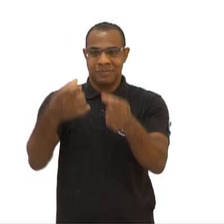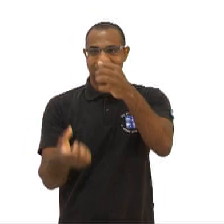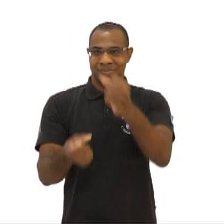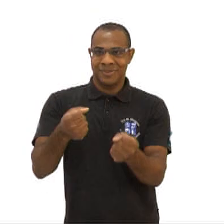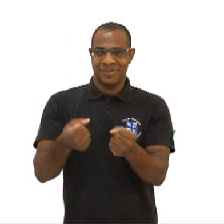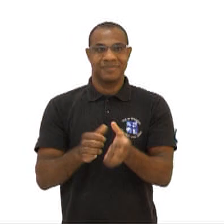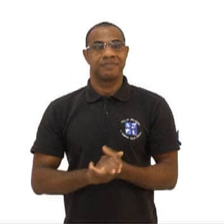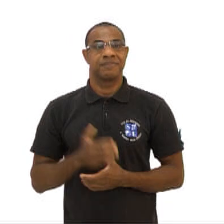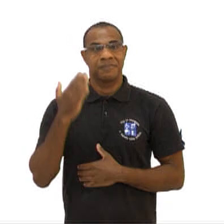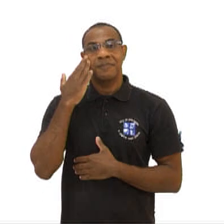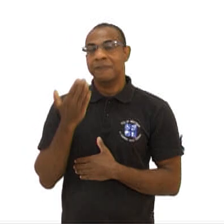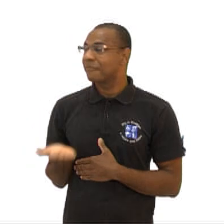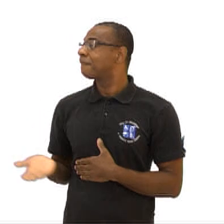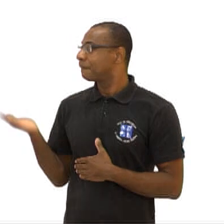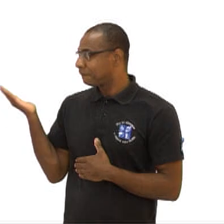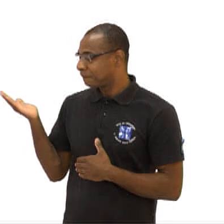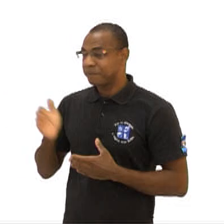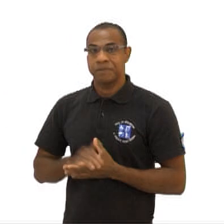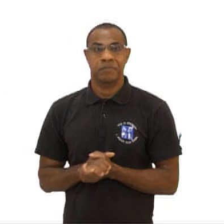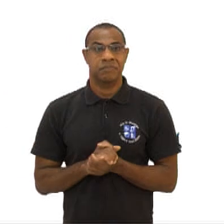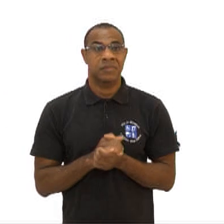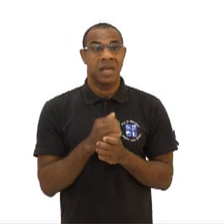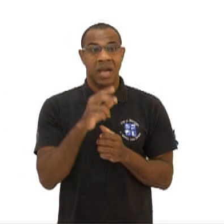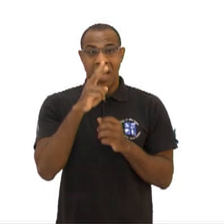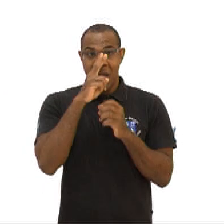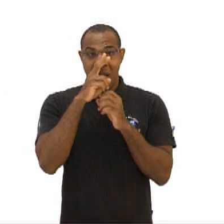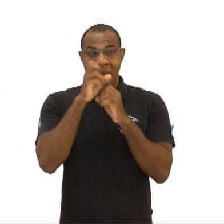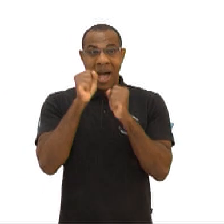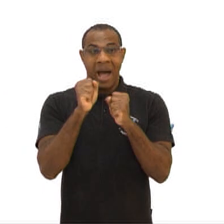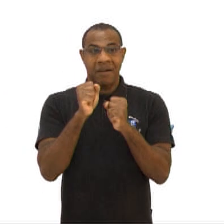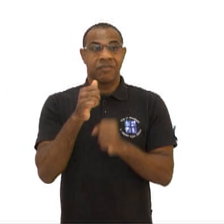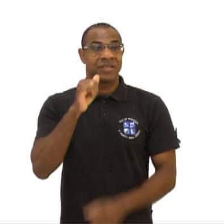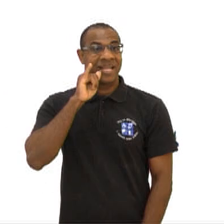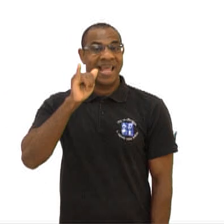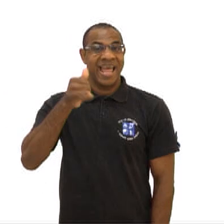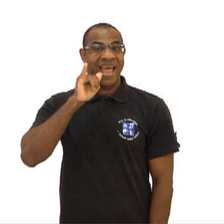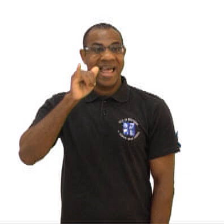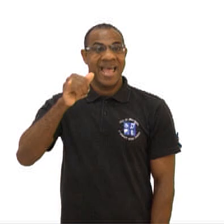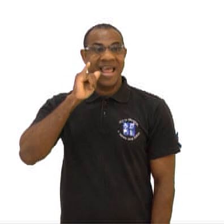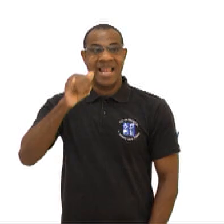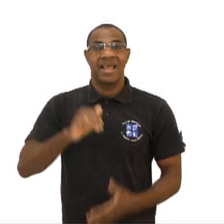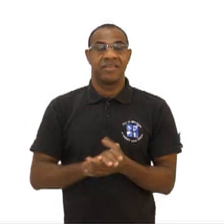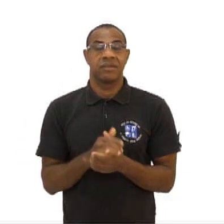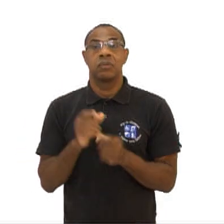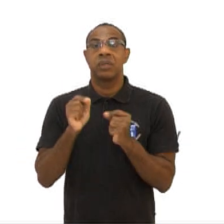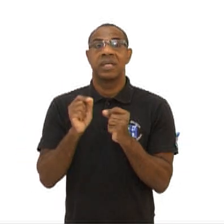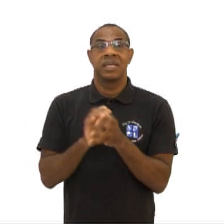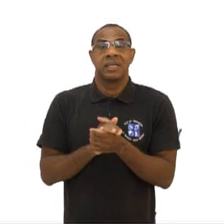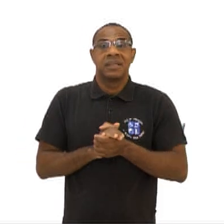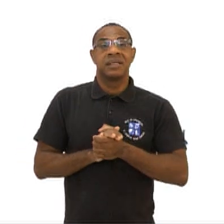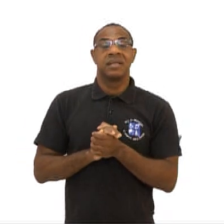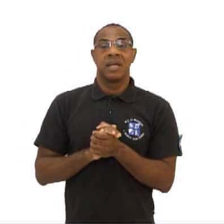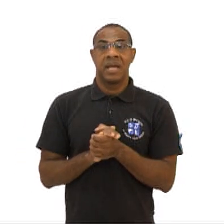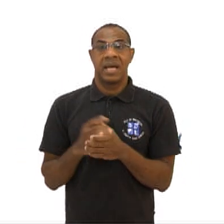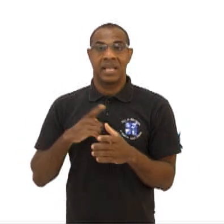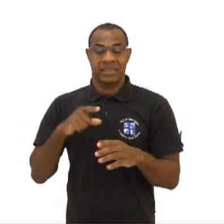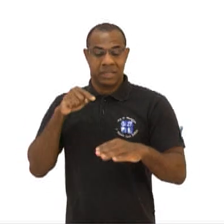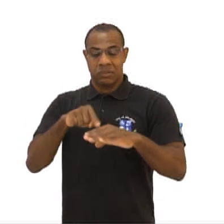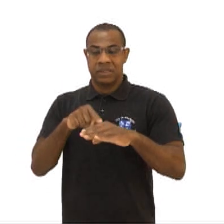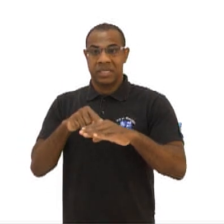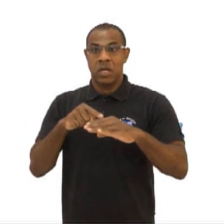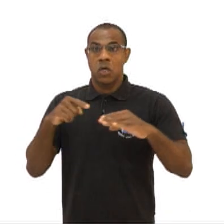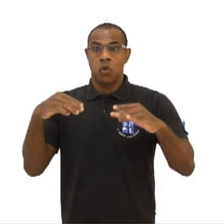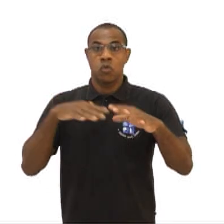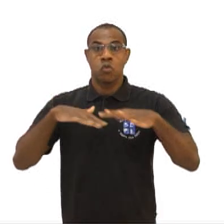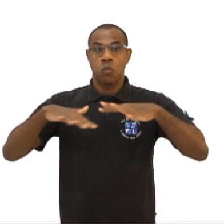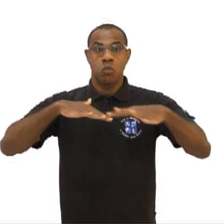Bom, gente, a força elétrica, diferente da força magnética, ela atua na direção do movimento da carga.